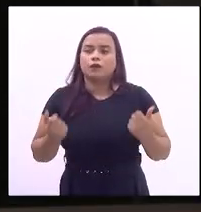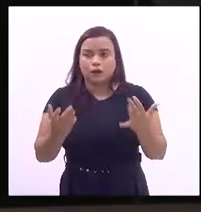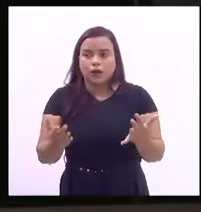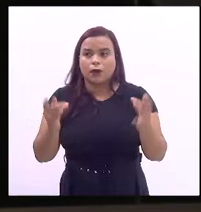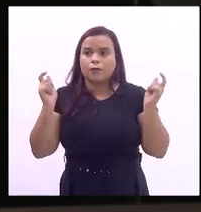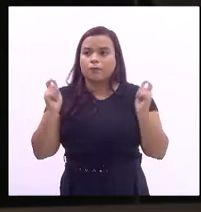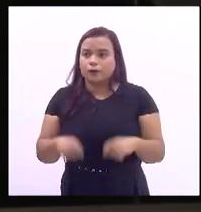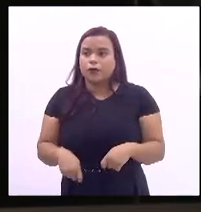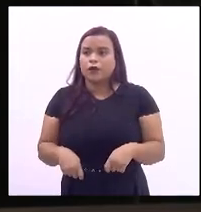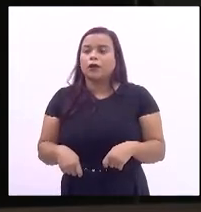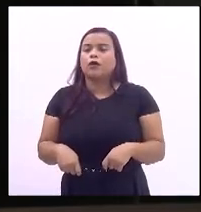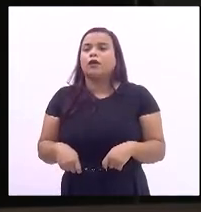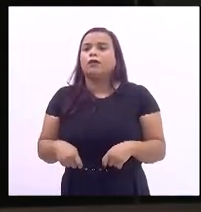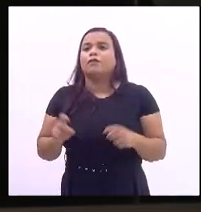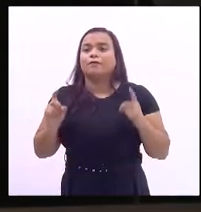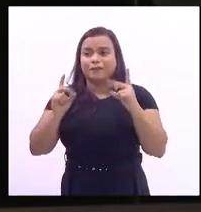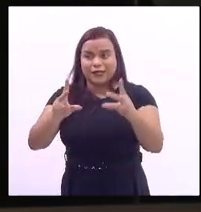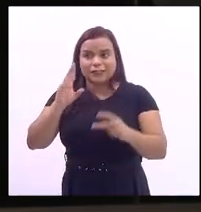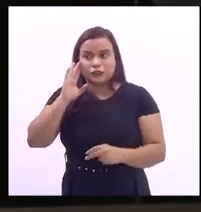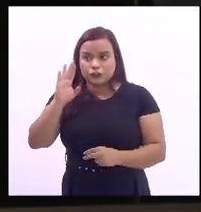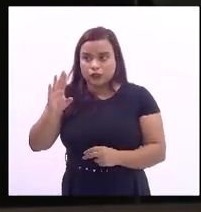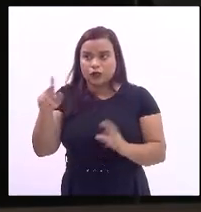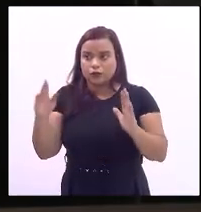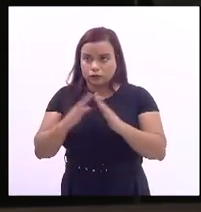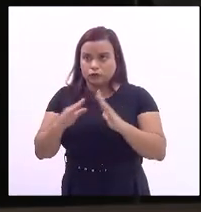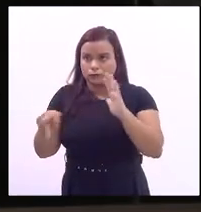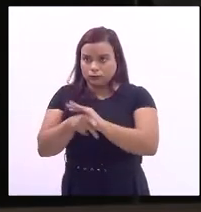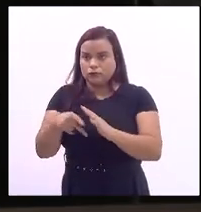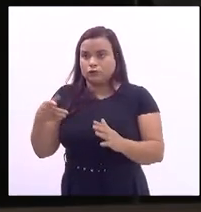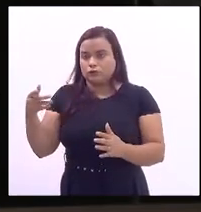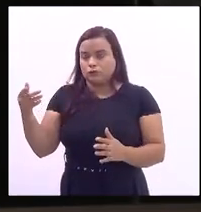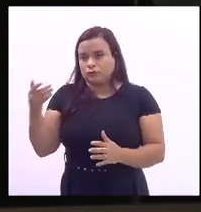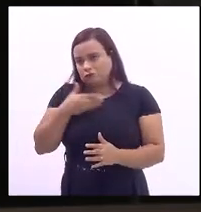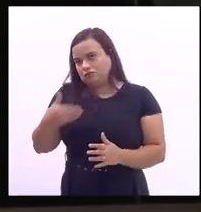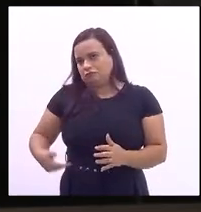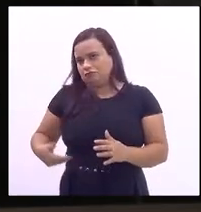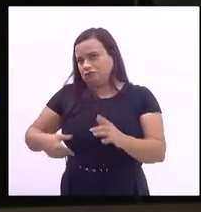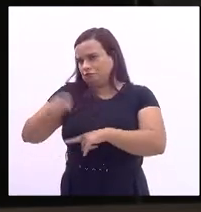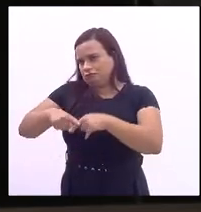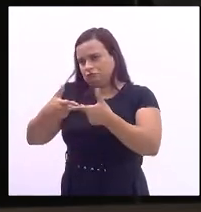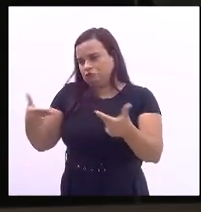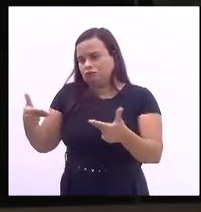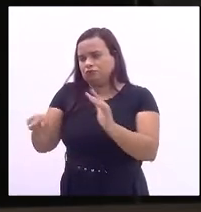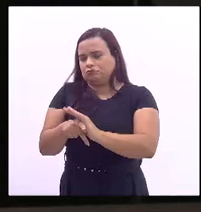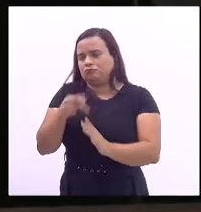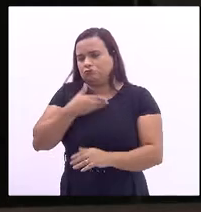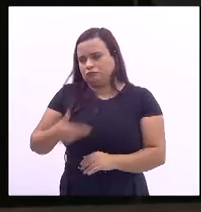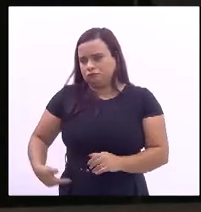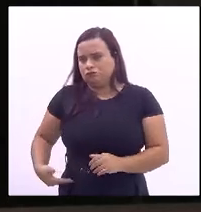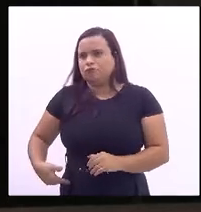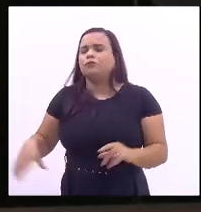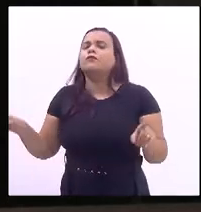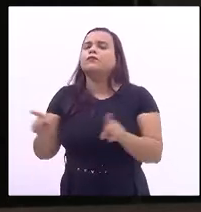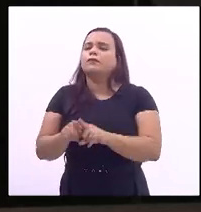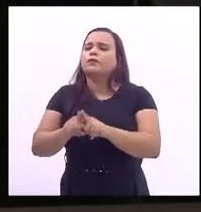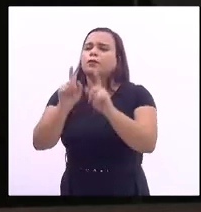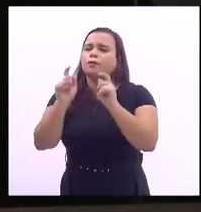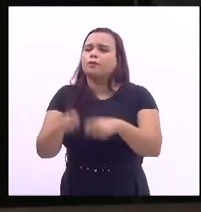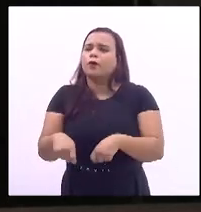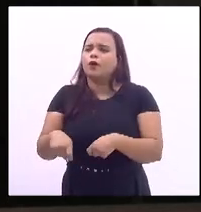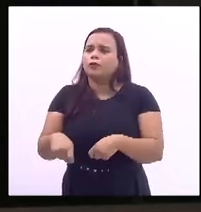a realização da venda direta do bem público né o que G que é possa ser